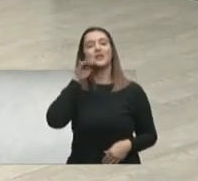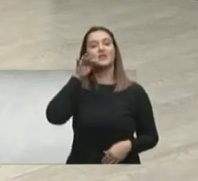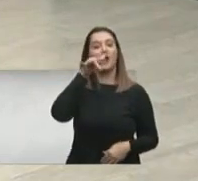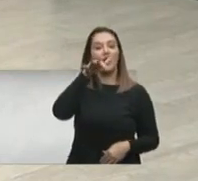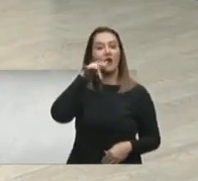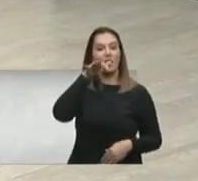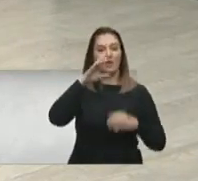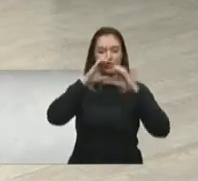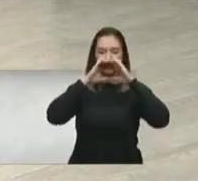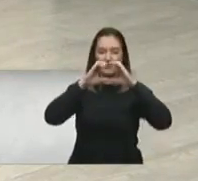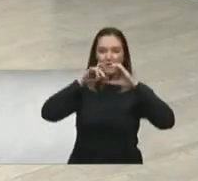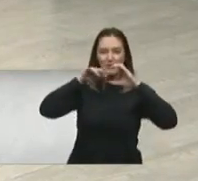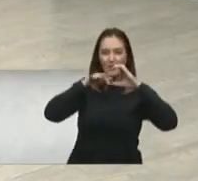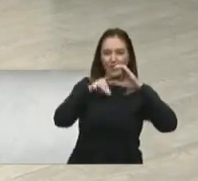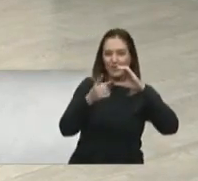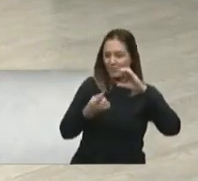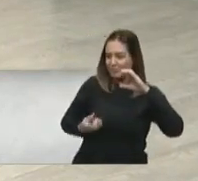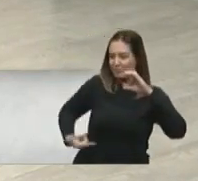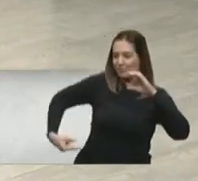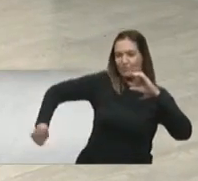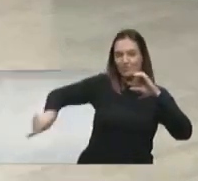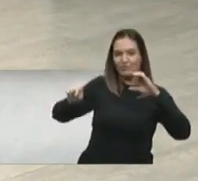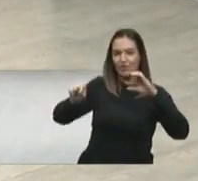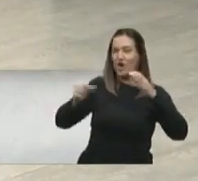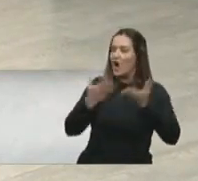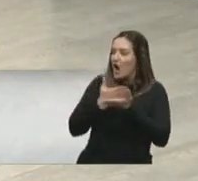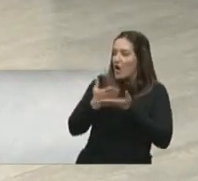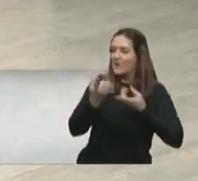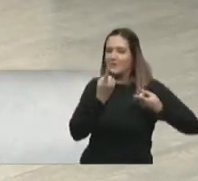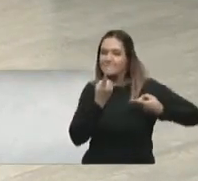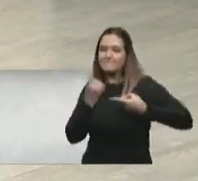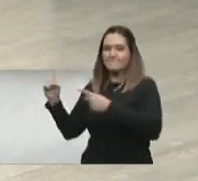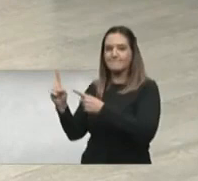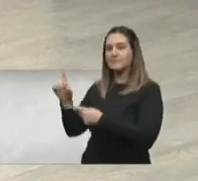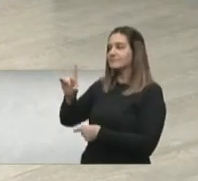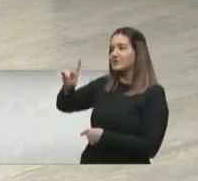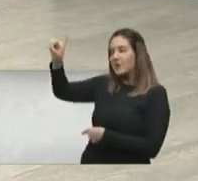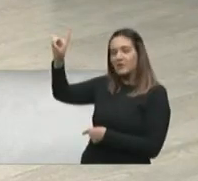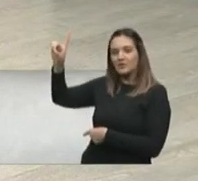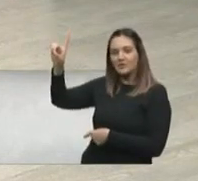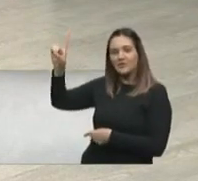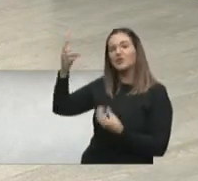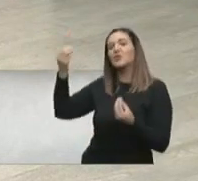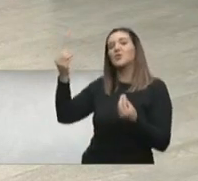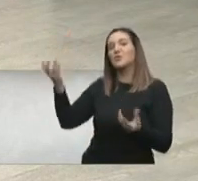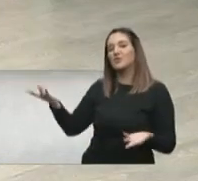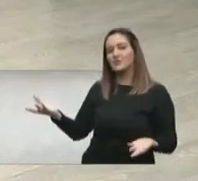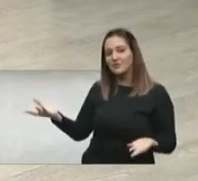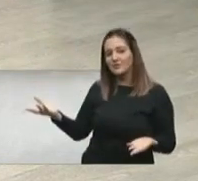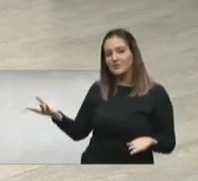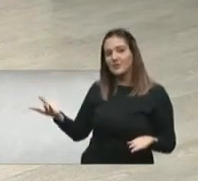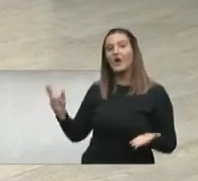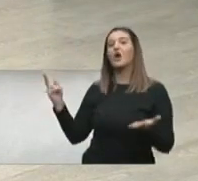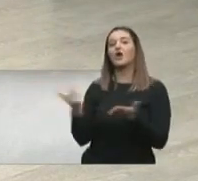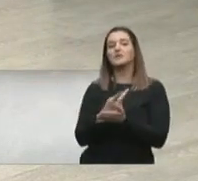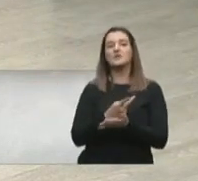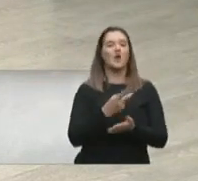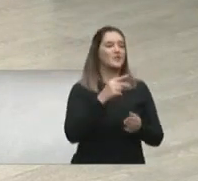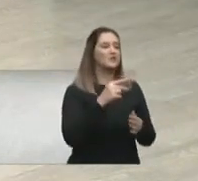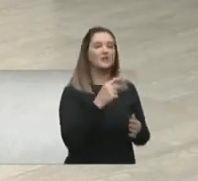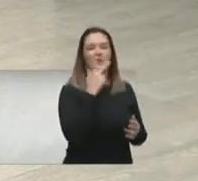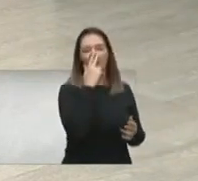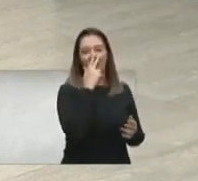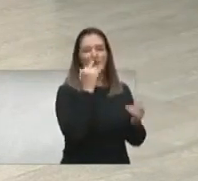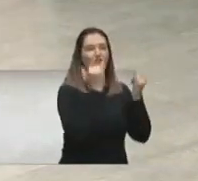se levanta e faz oposição ao governo de Deus. Você imagina uma coisa dessas? E resultado, ele contaminou